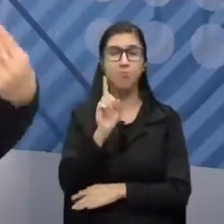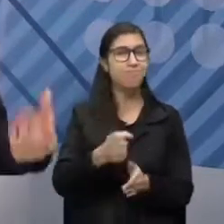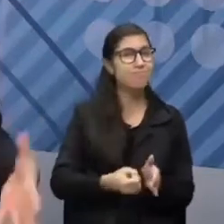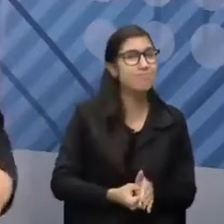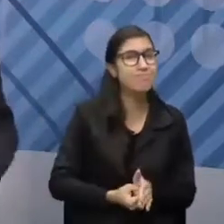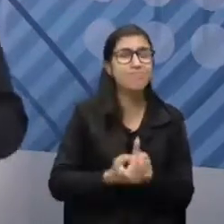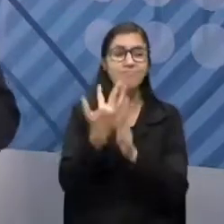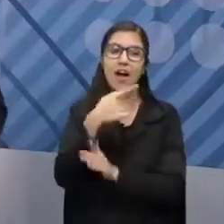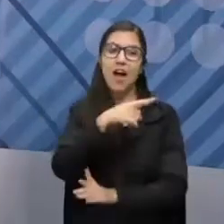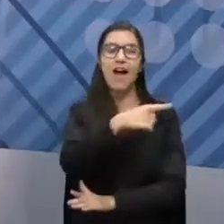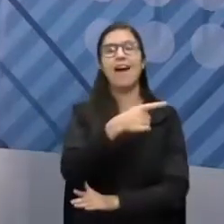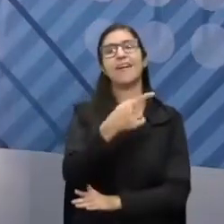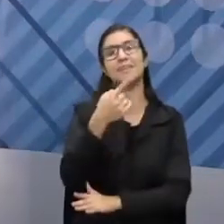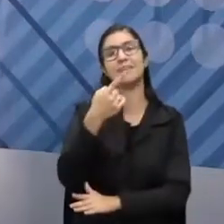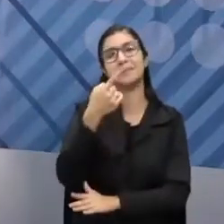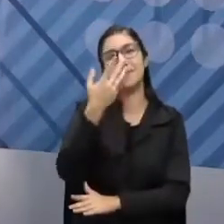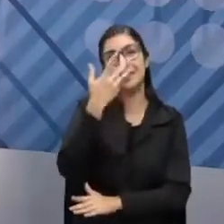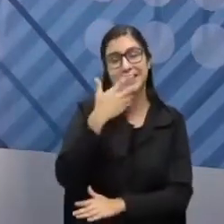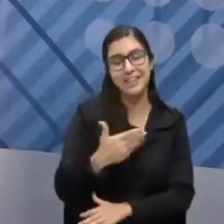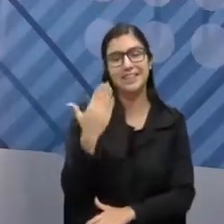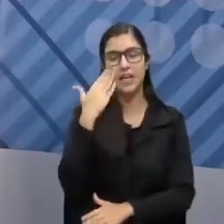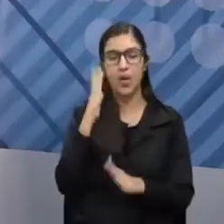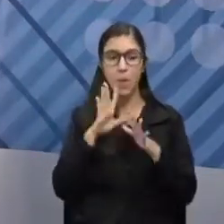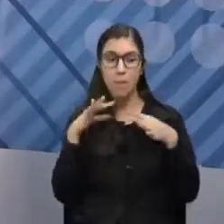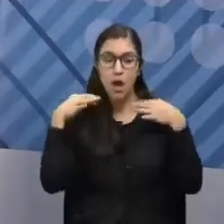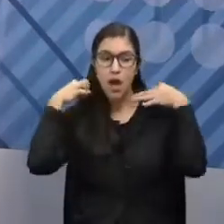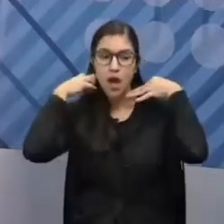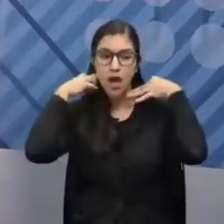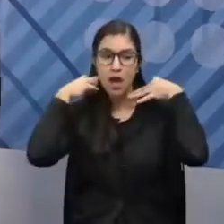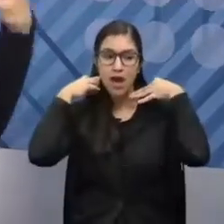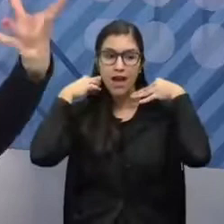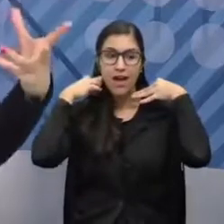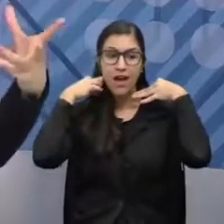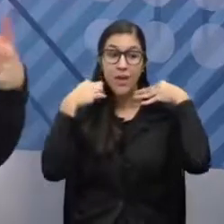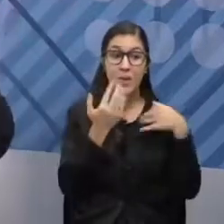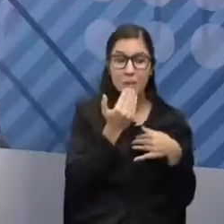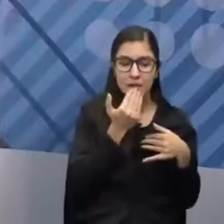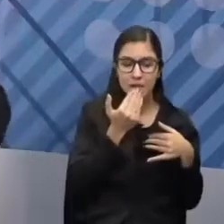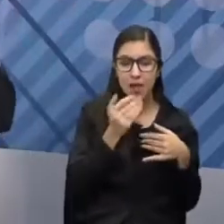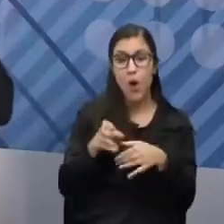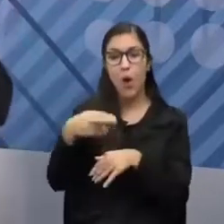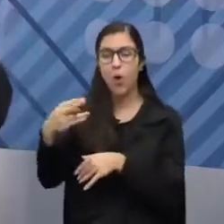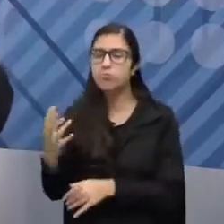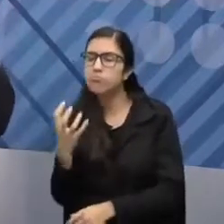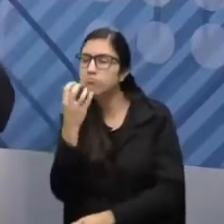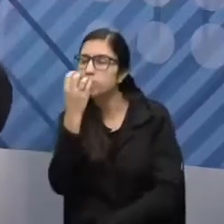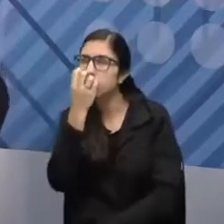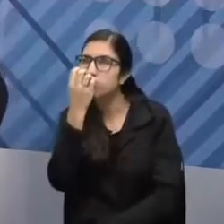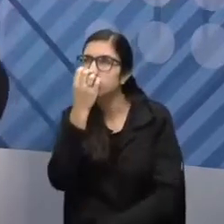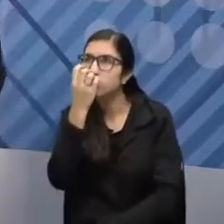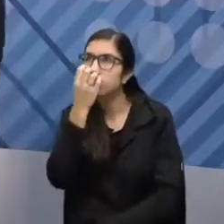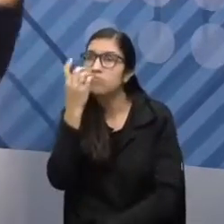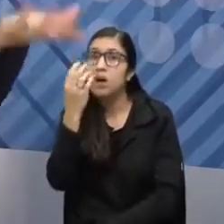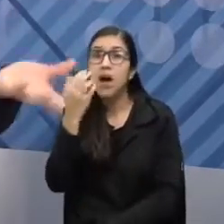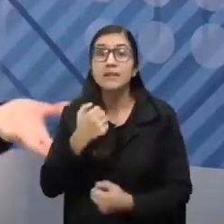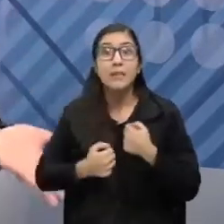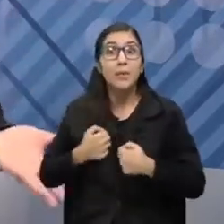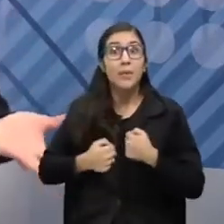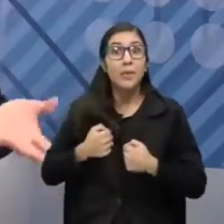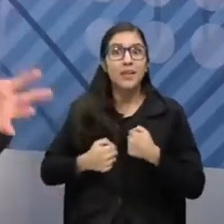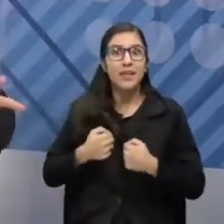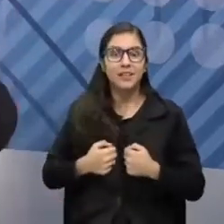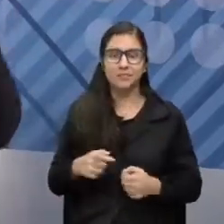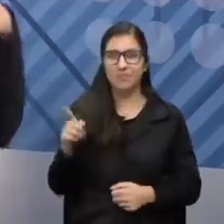criança compreender babador, comida, cheirinho de sabonete, banho. Ela tinha um lenço de seda, que era o momento que ela